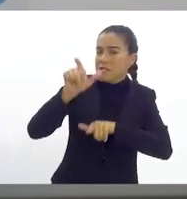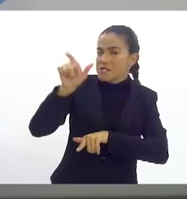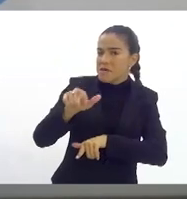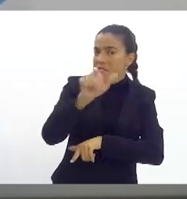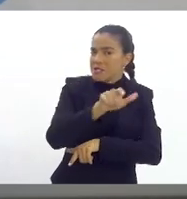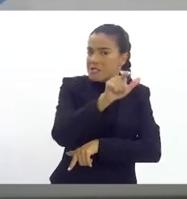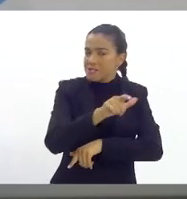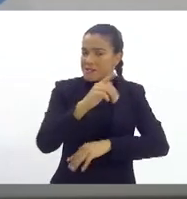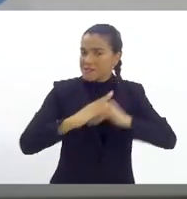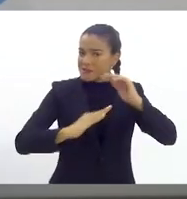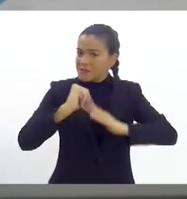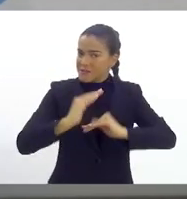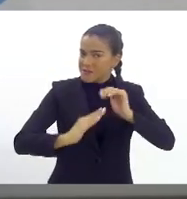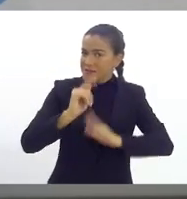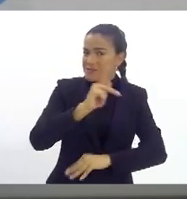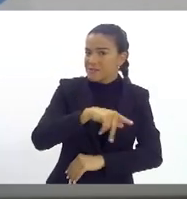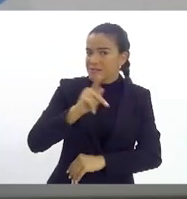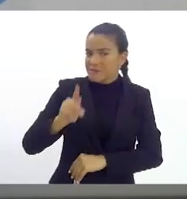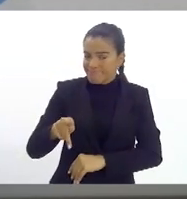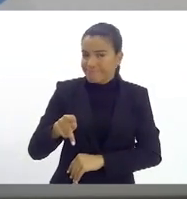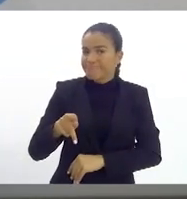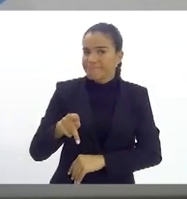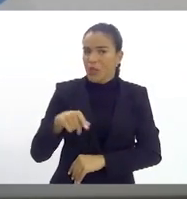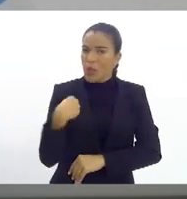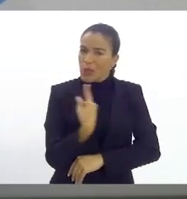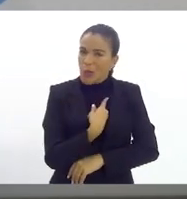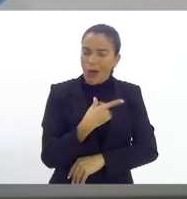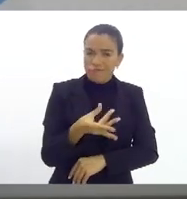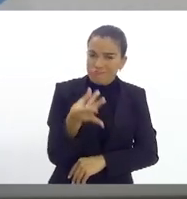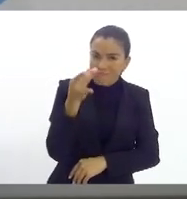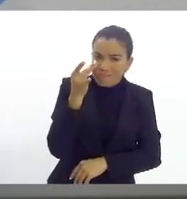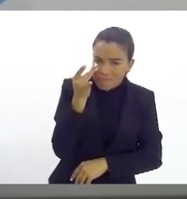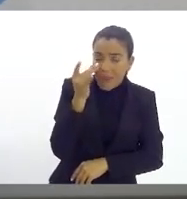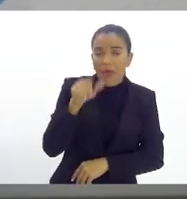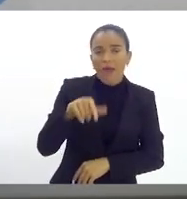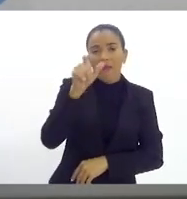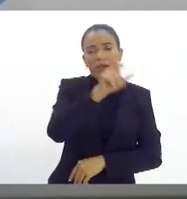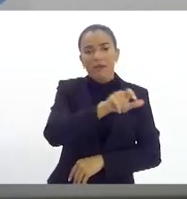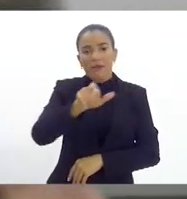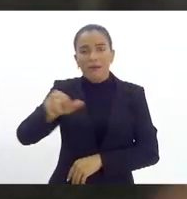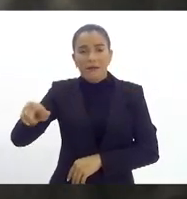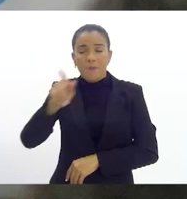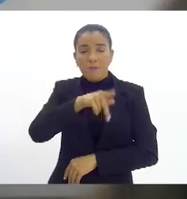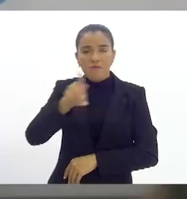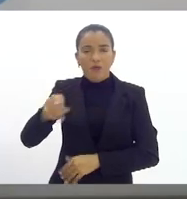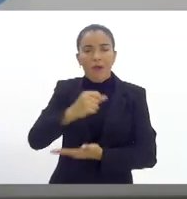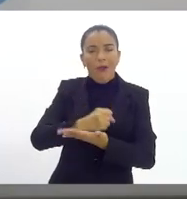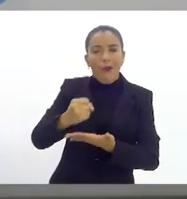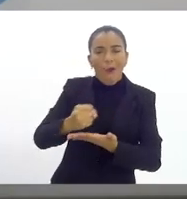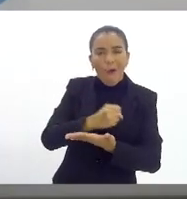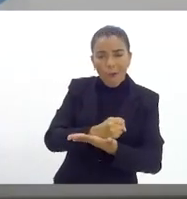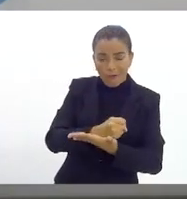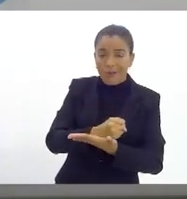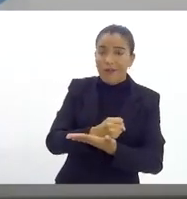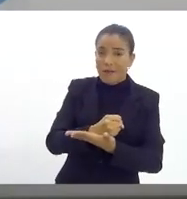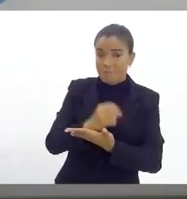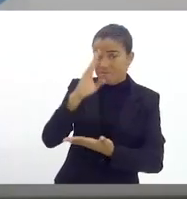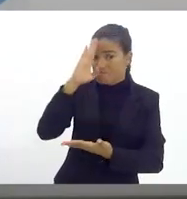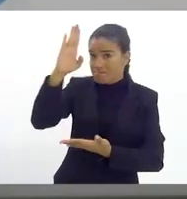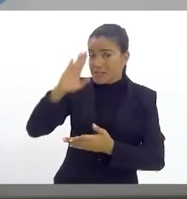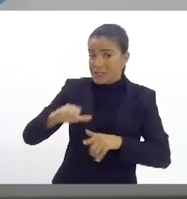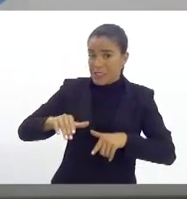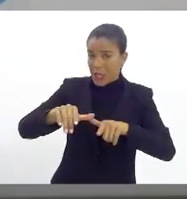profissionais o que a gente tem assistido tem que os profissionais eles são contratados sobretudo este que atuam